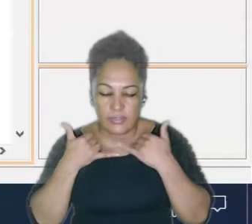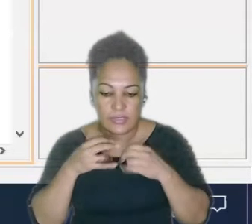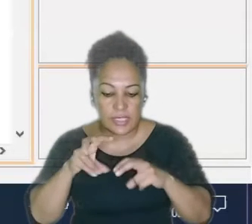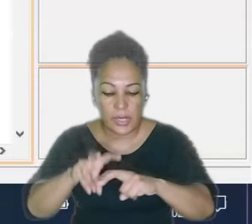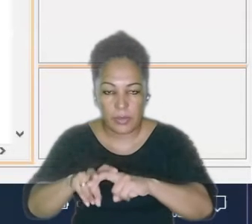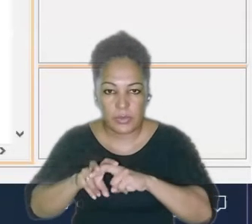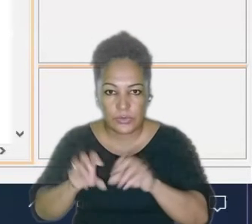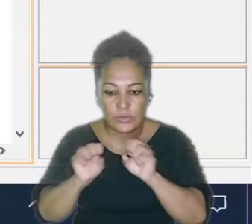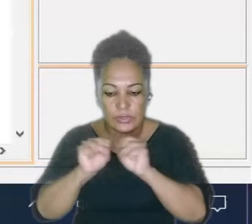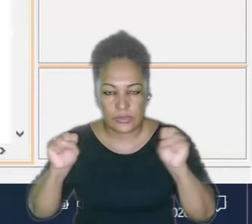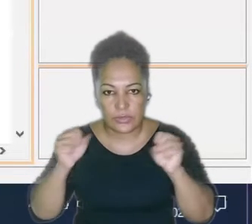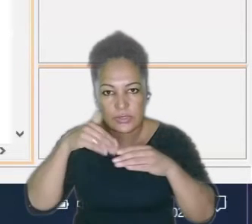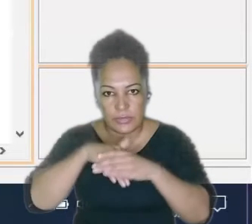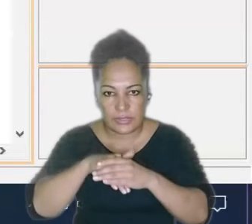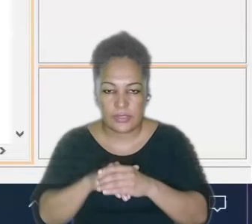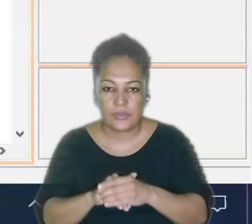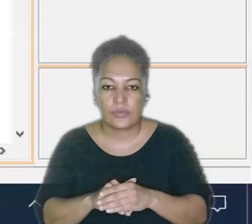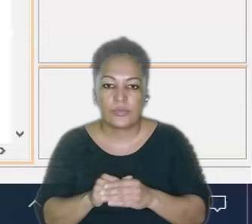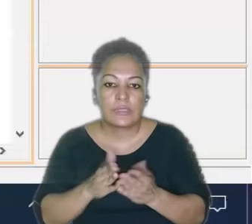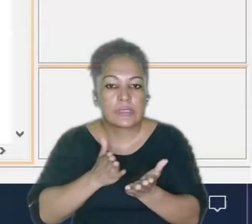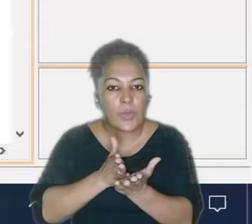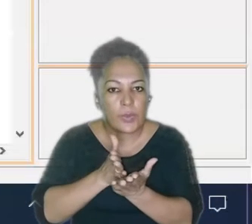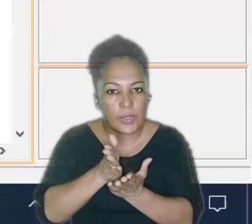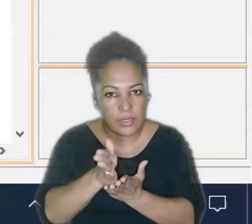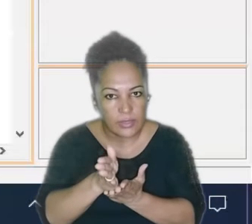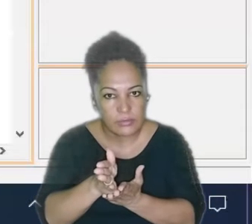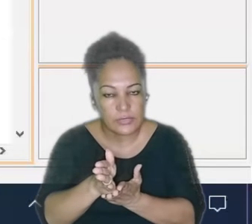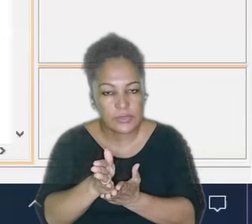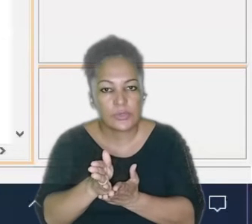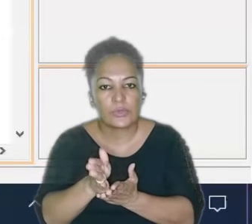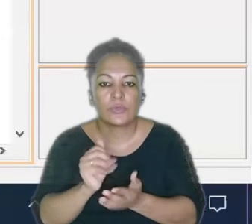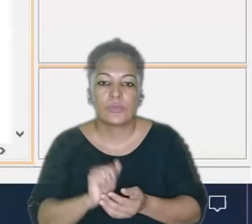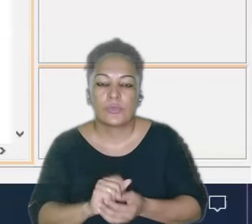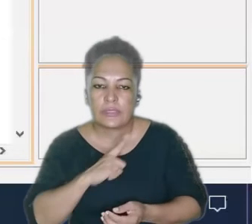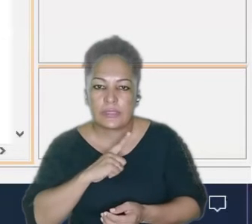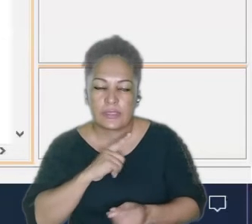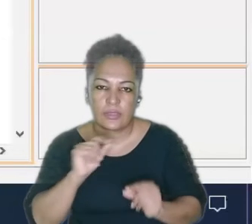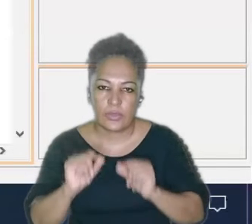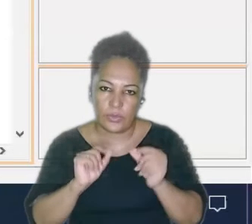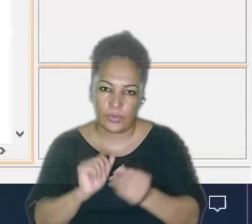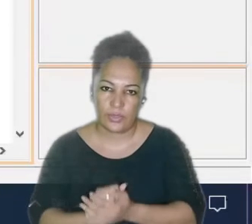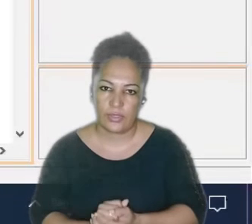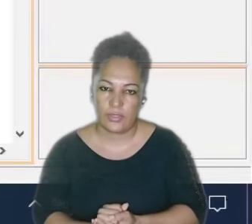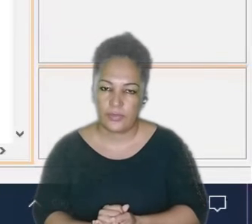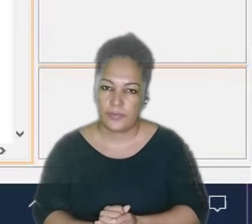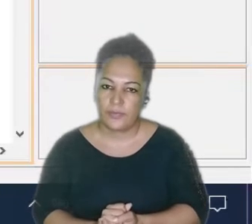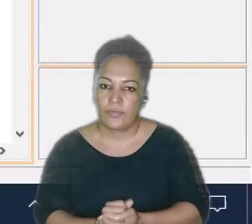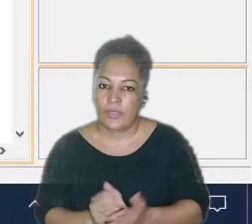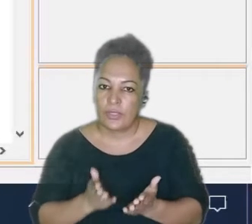própria poltrona. Aqui o trecho, então, aqui nós temos,